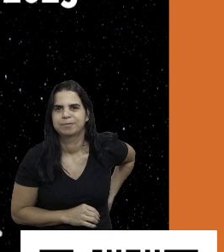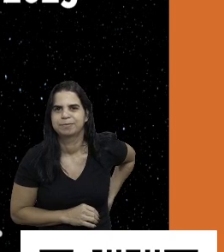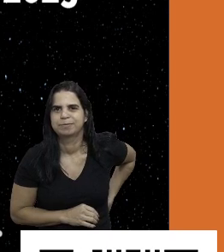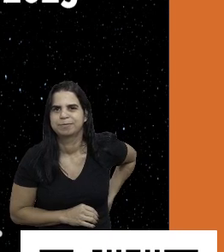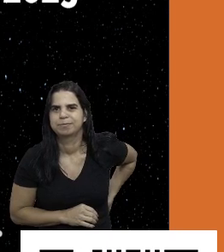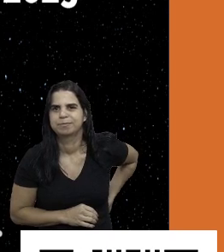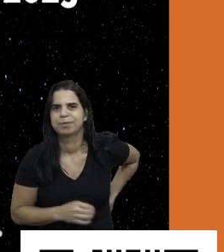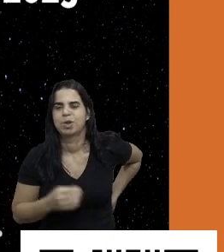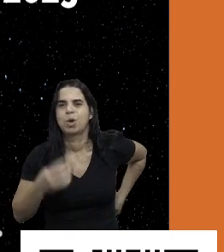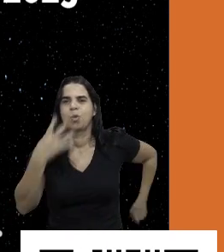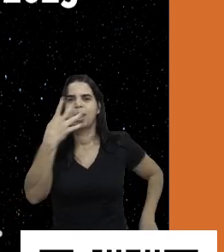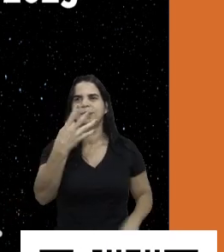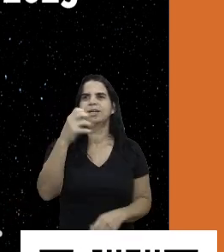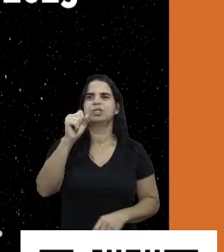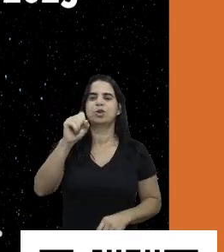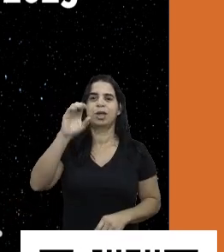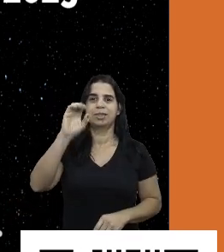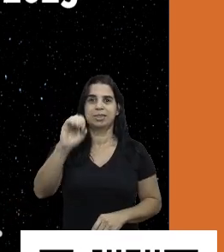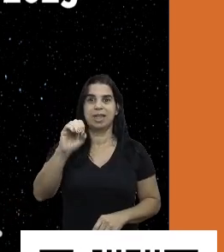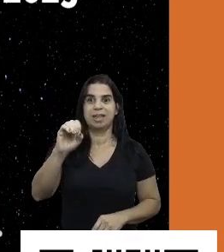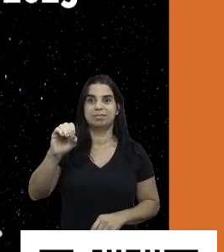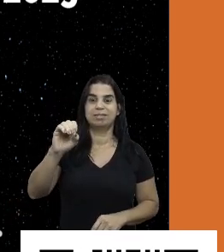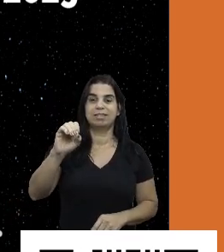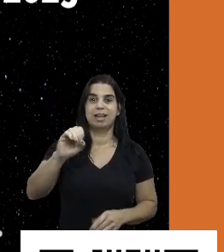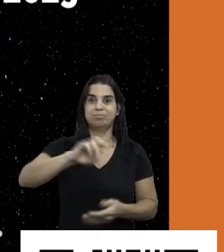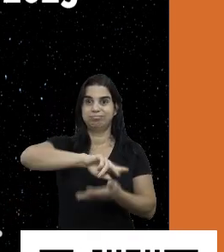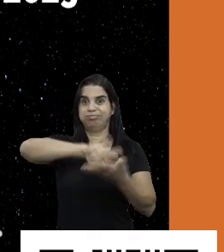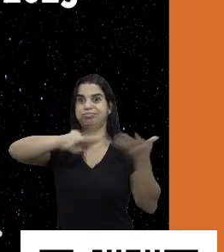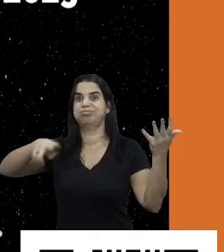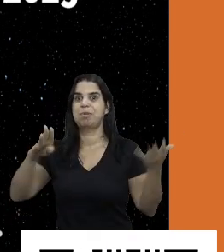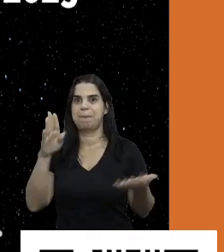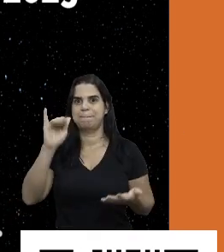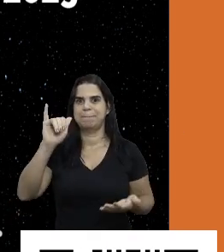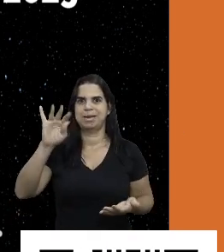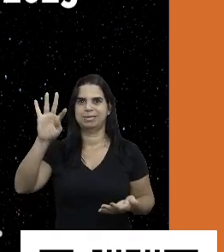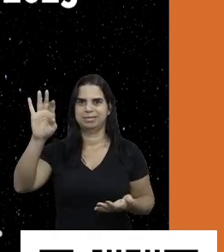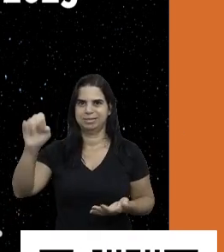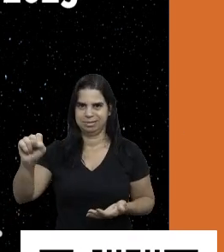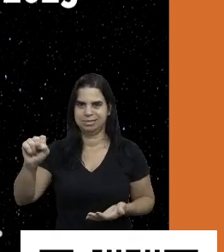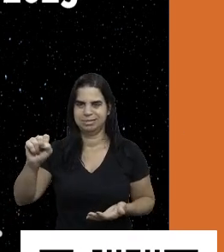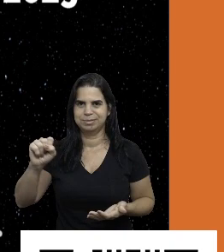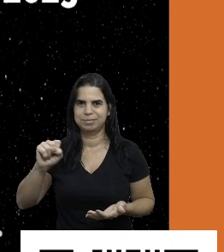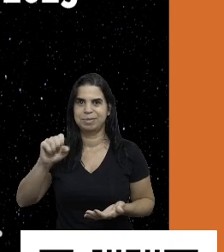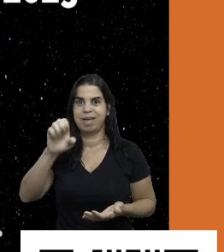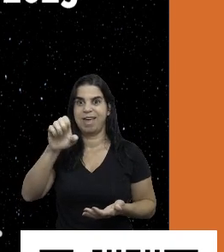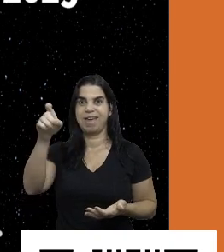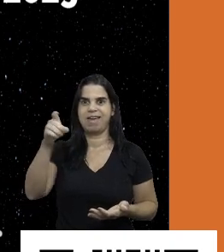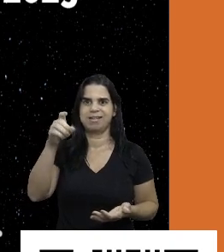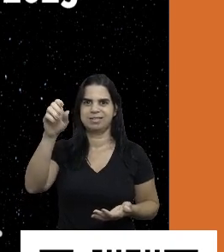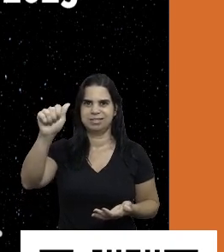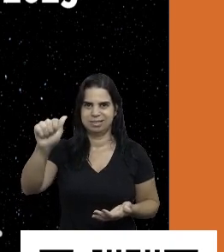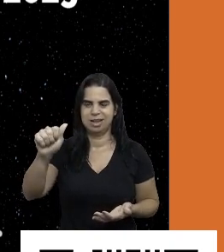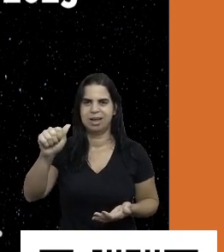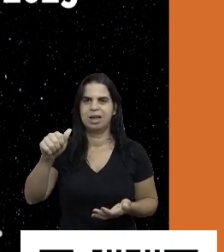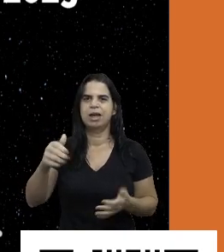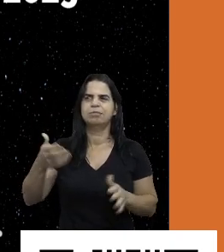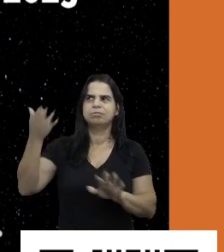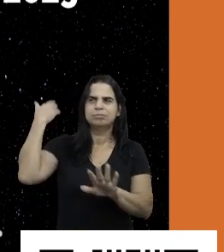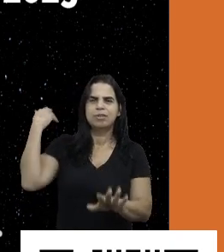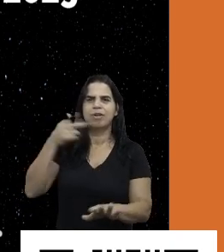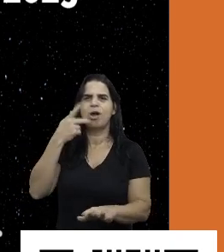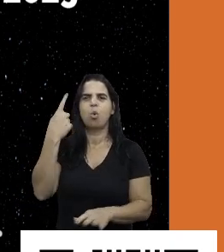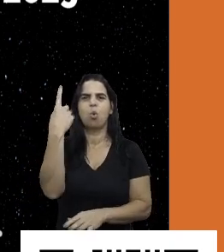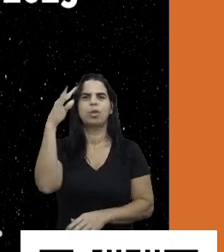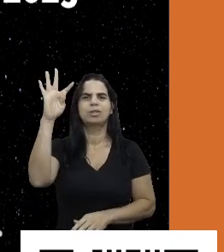que é o equivalente a um milhão de terabytes então três quatro anos atrás a gente falava Nossa um terabyte é muito